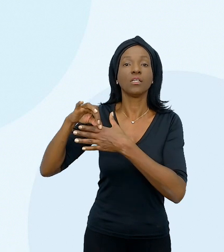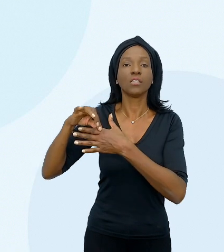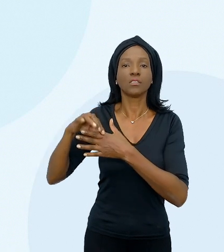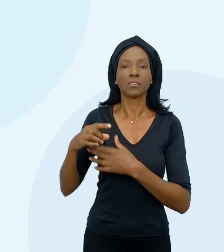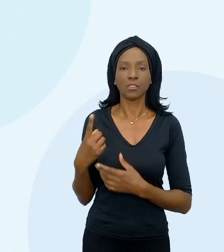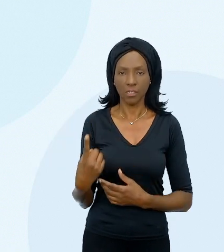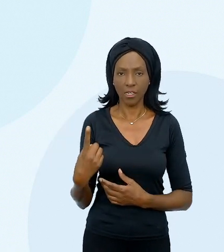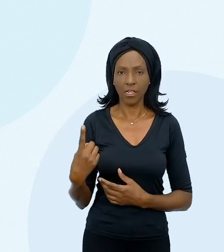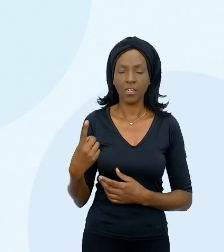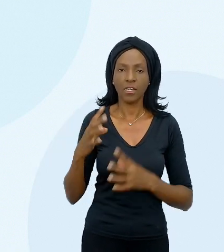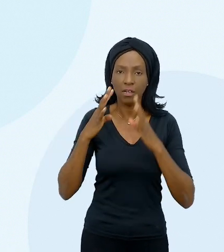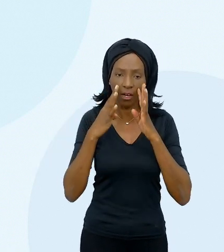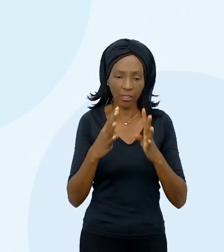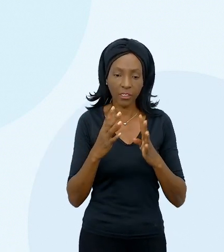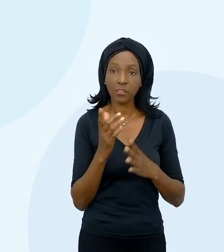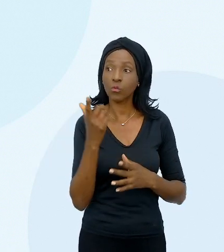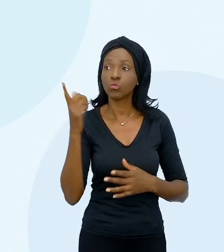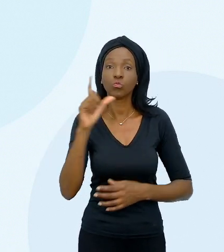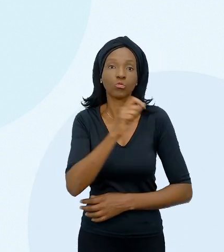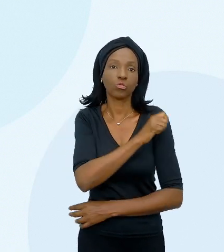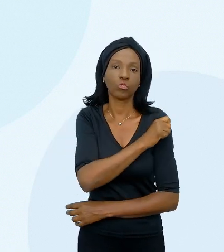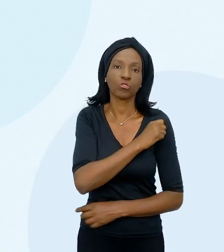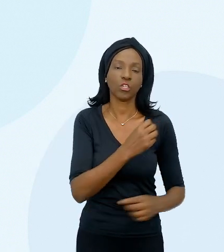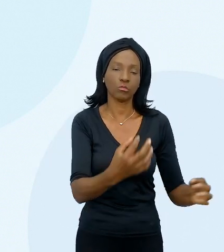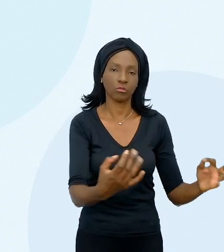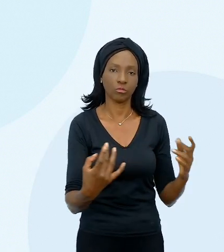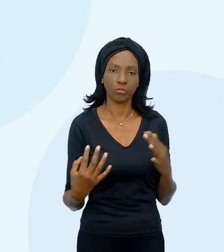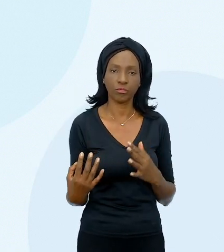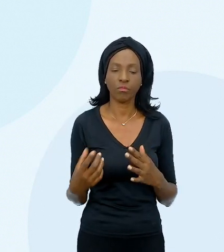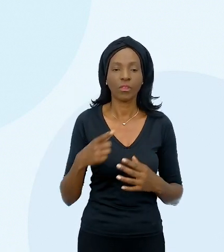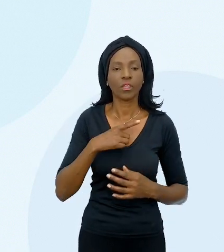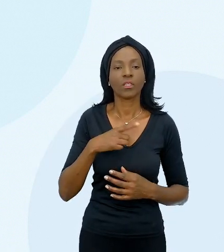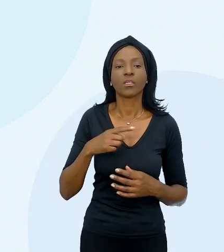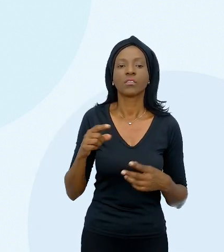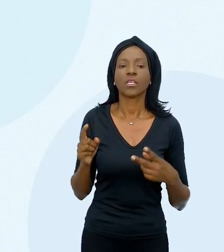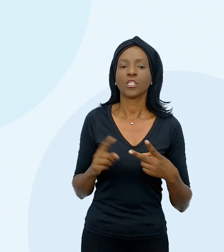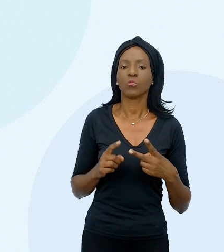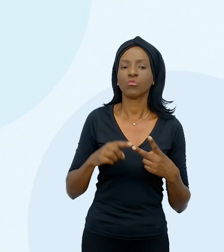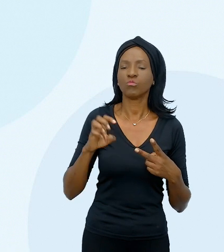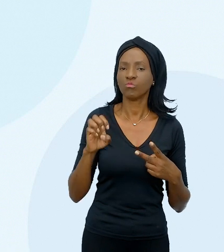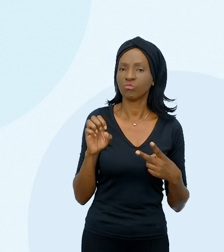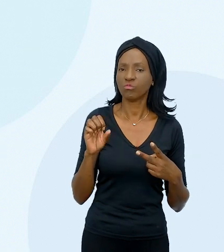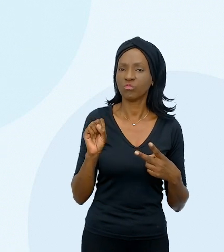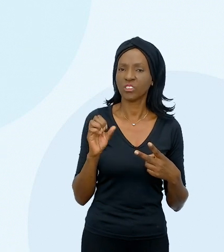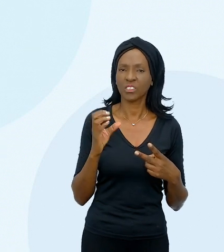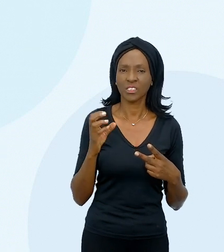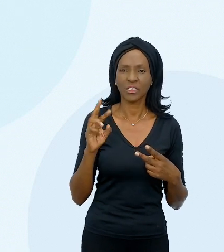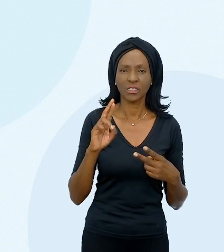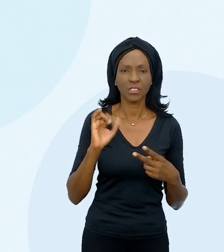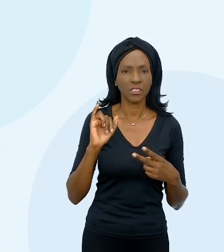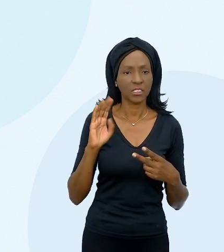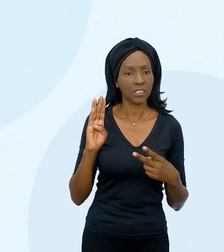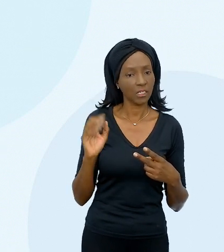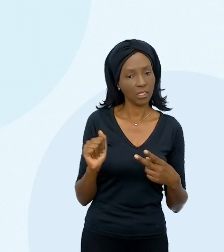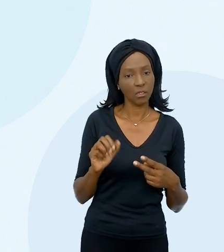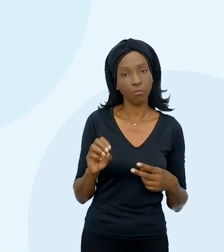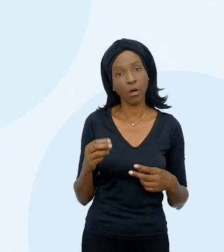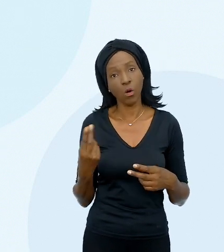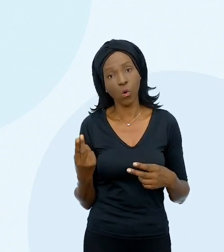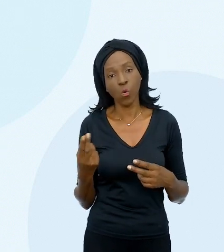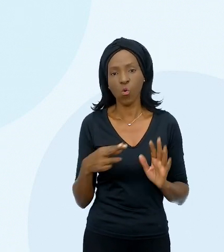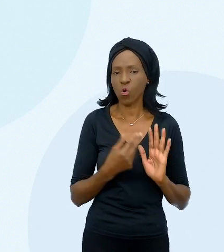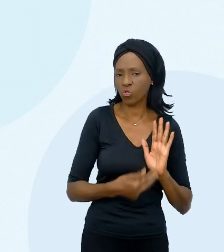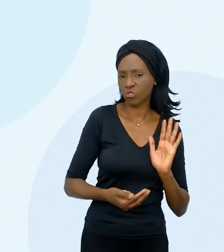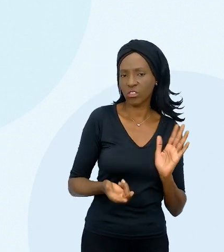os demais alunos, né? Eu tenho o escriba e o redator. Aqui a gente está colocando como uma sugestão para